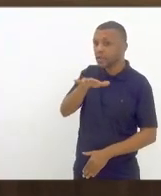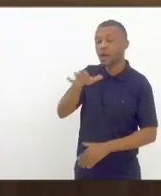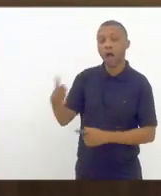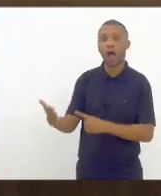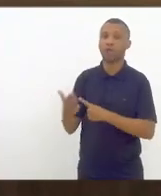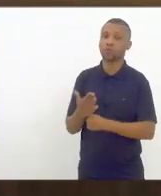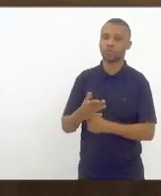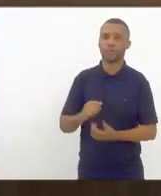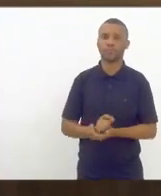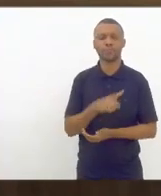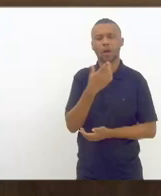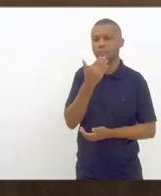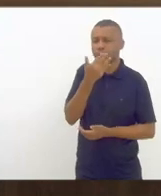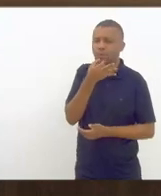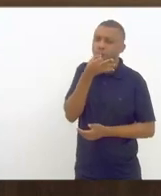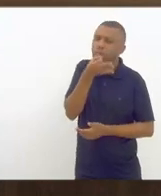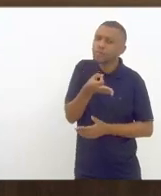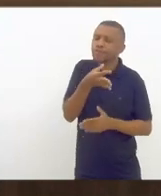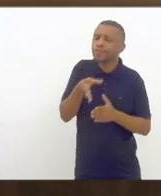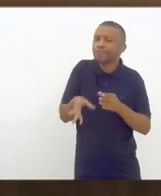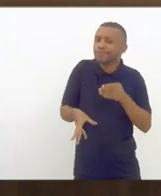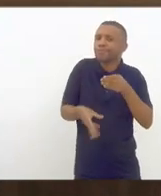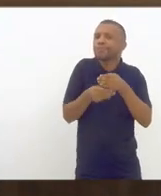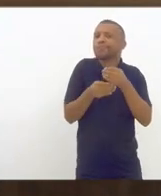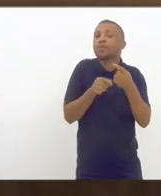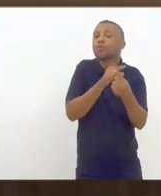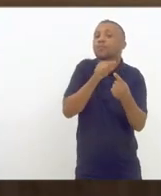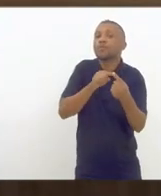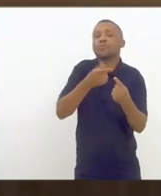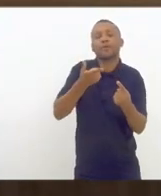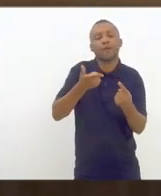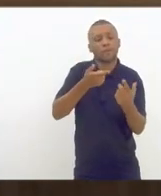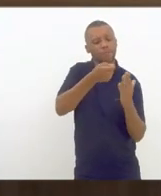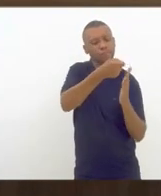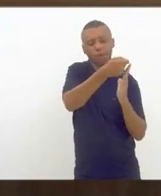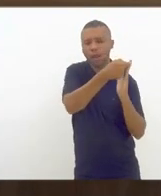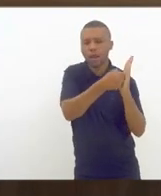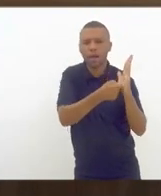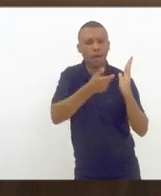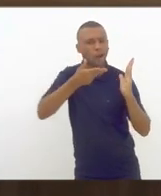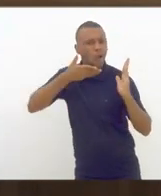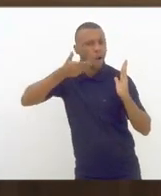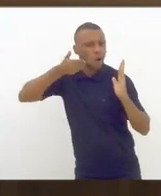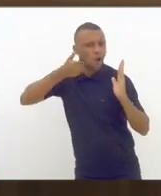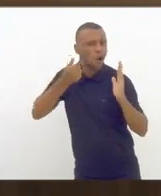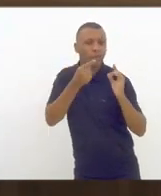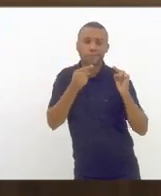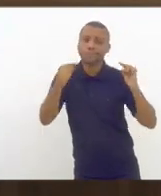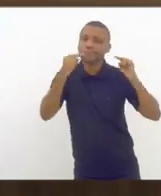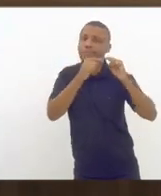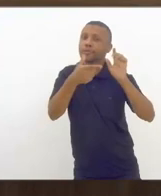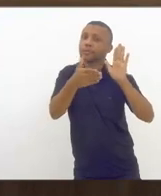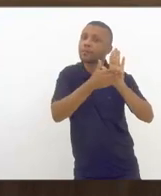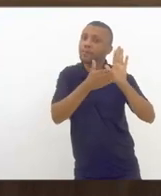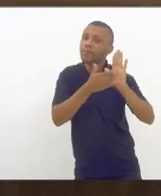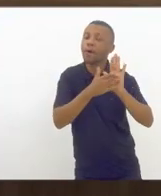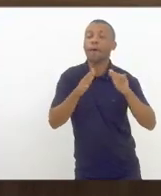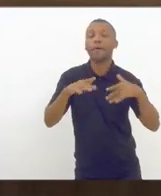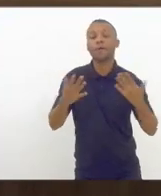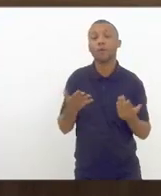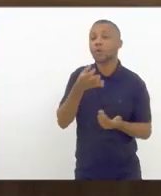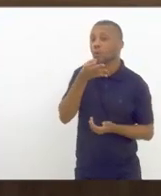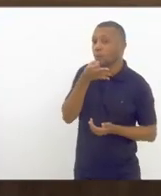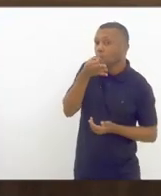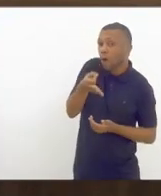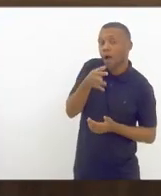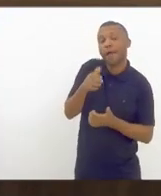sugestão de emenda buscando aperfeiçoar o projeto, nisso que ele se propõe, então o nosso parecer é